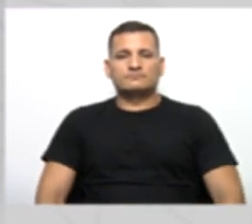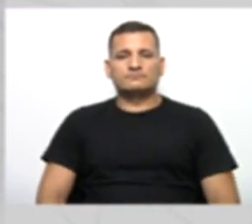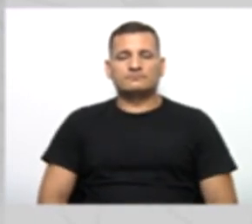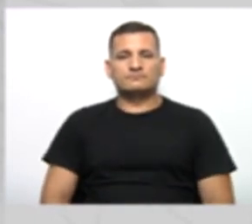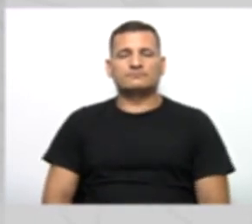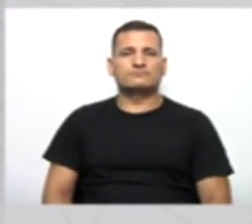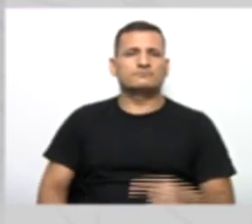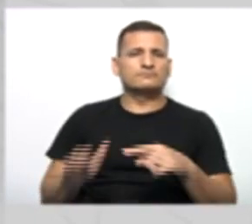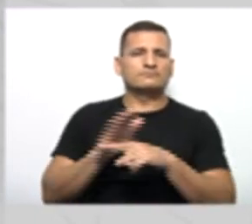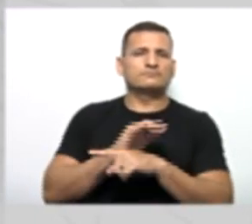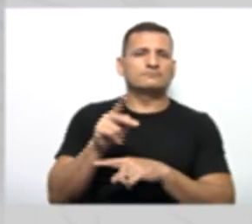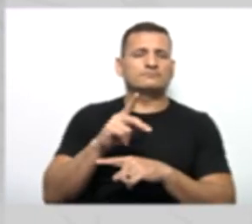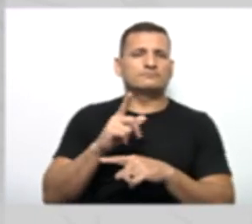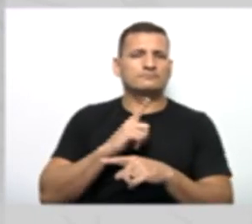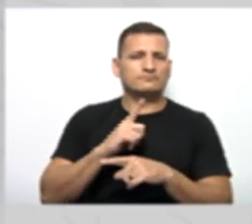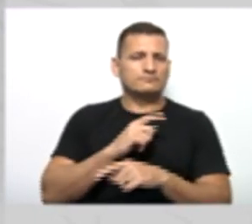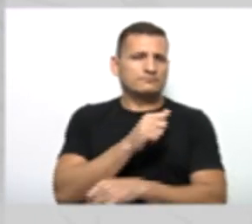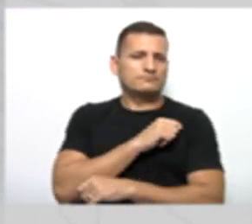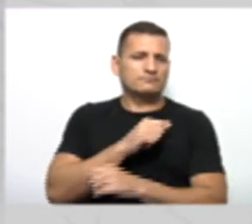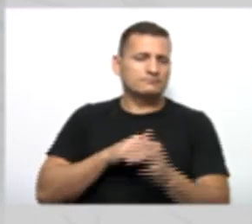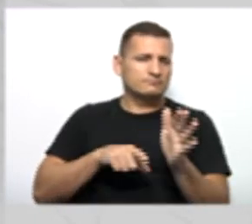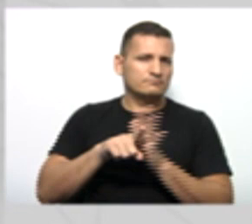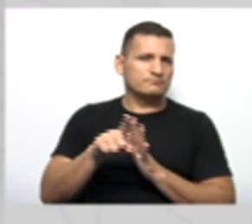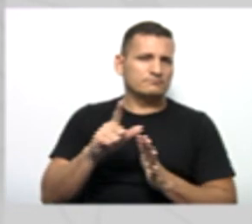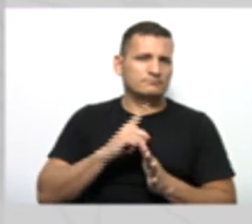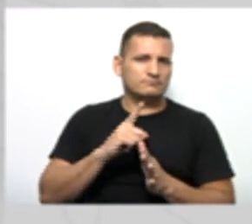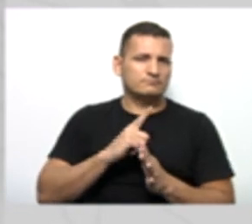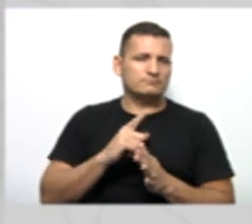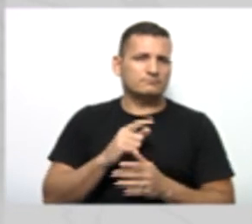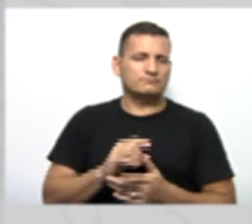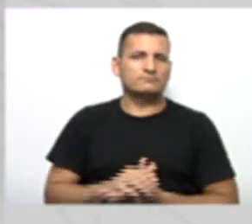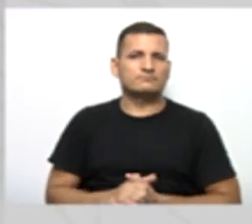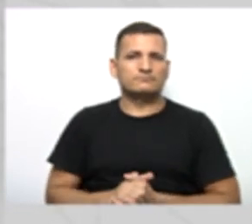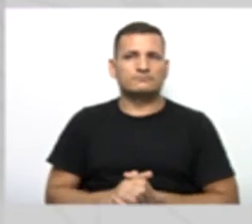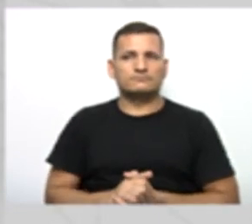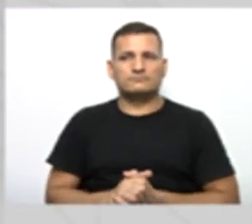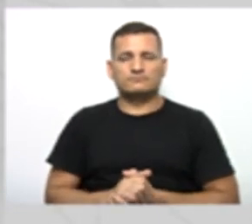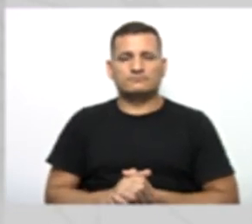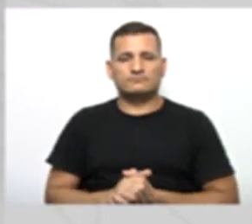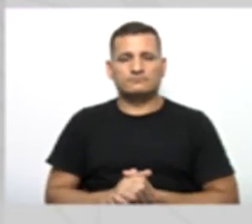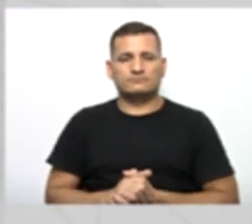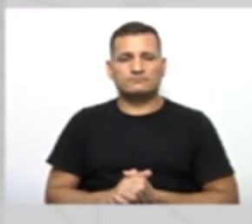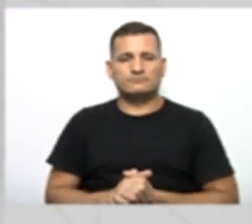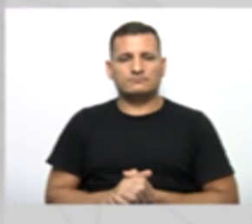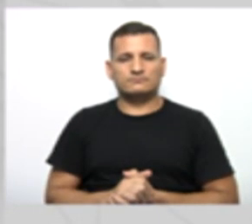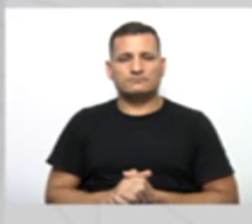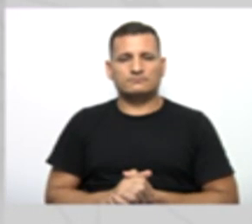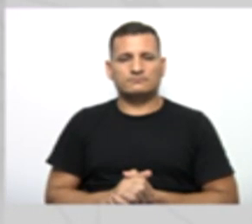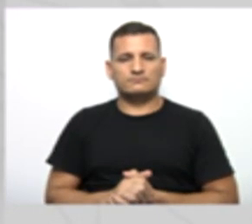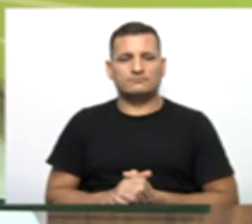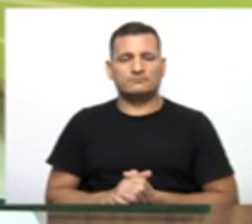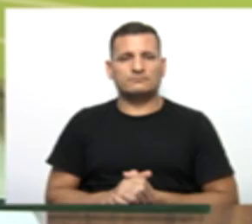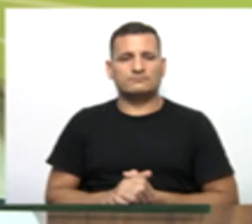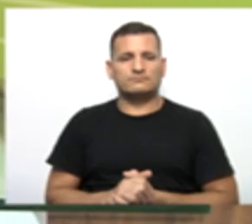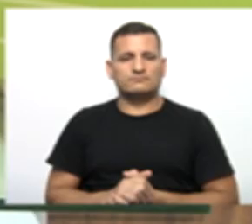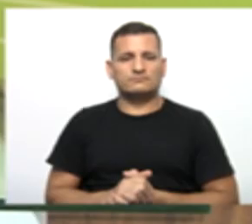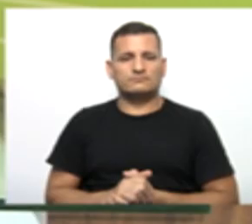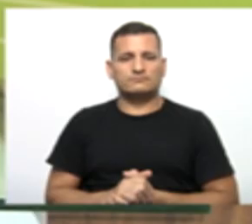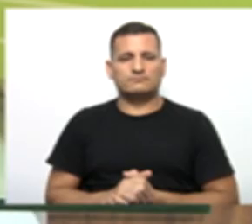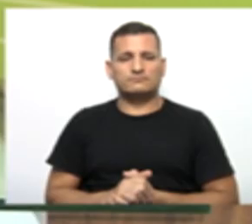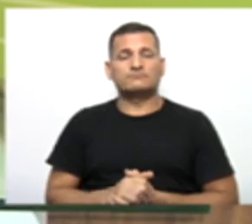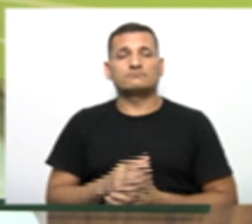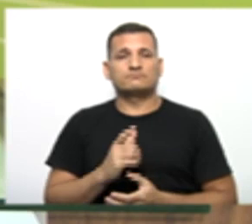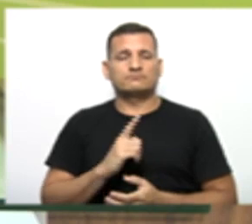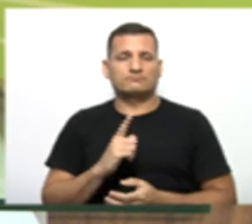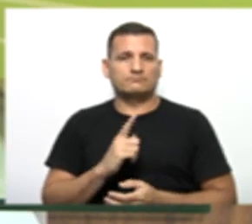Professora, temos alguma pergunta dos alunos? Professor, não é exatamente uma pergunta dos alunos, mas nós temos